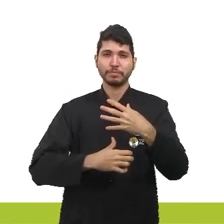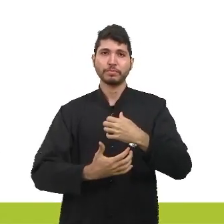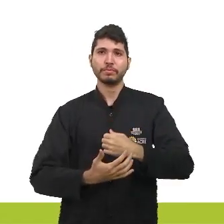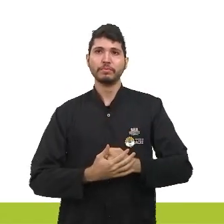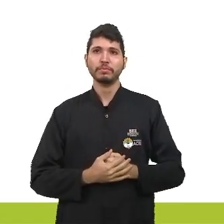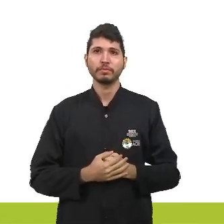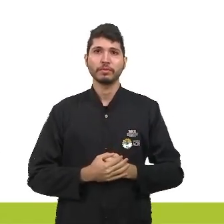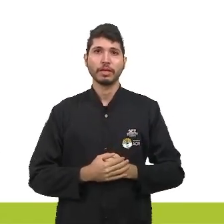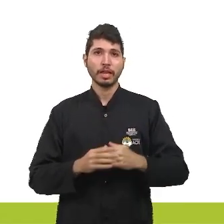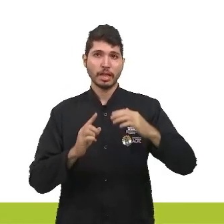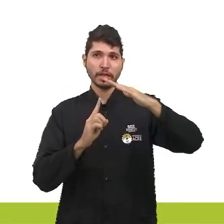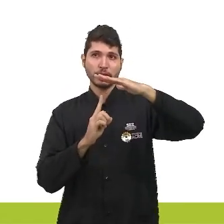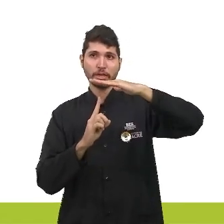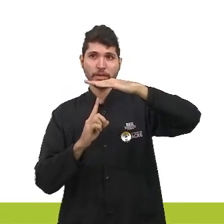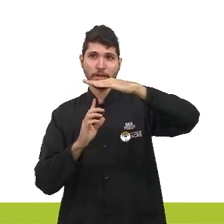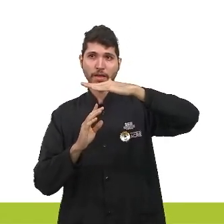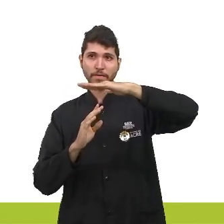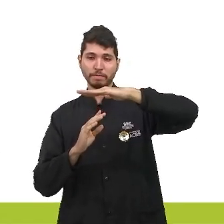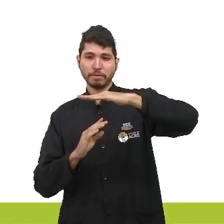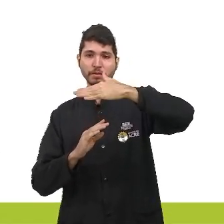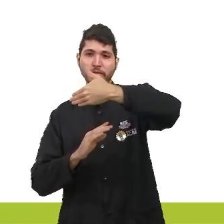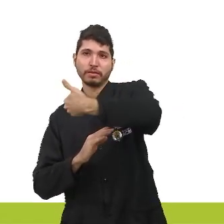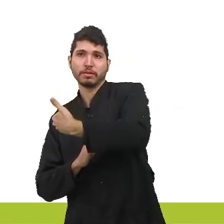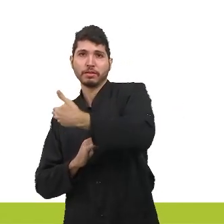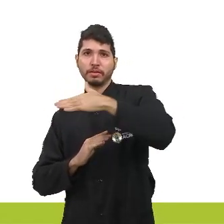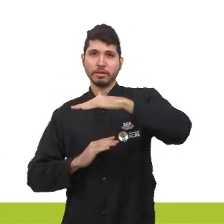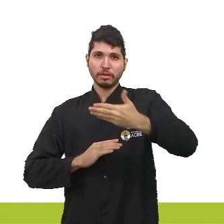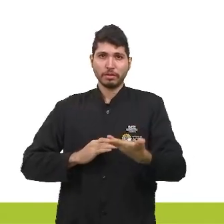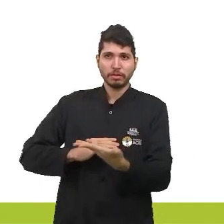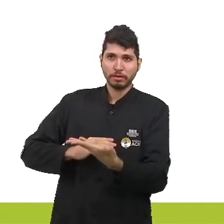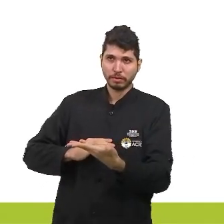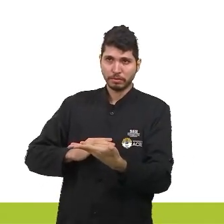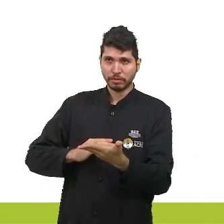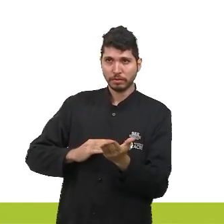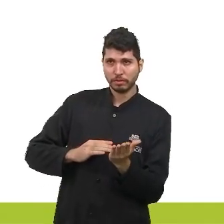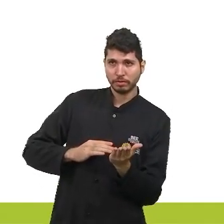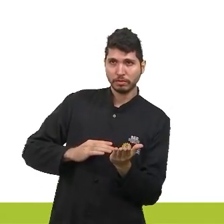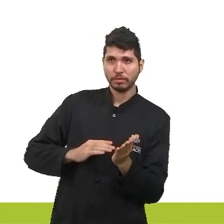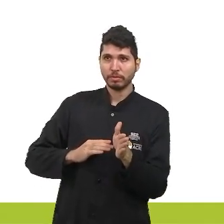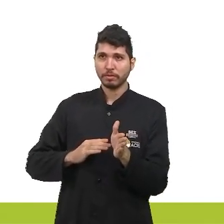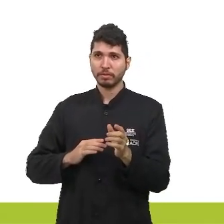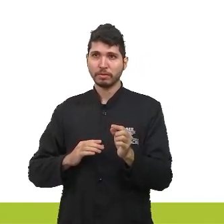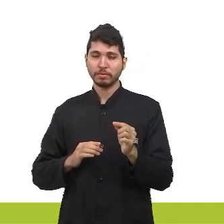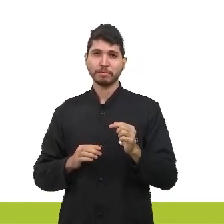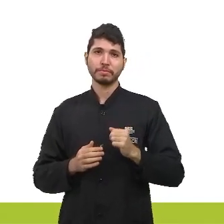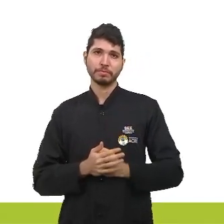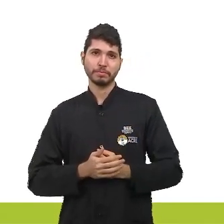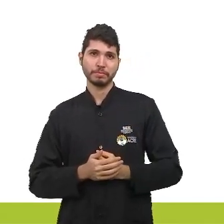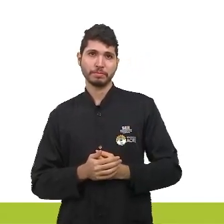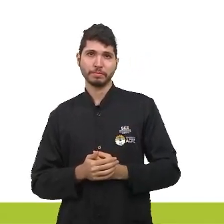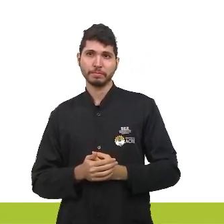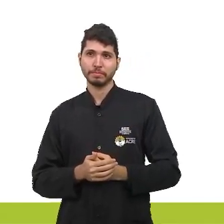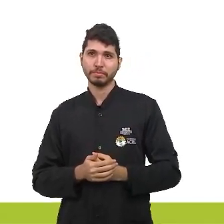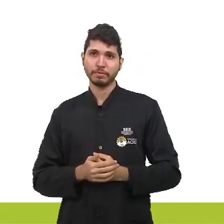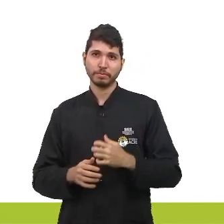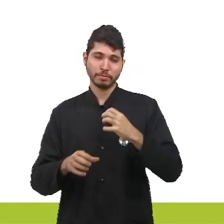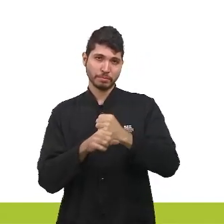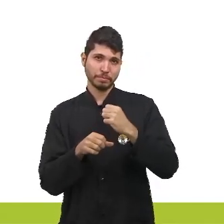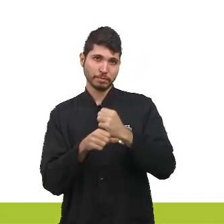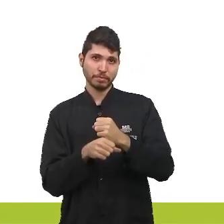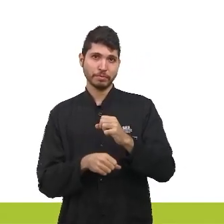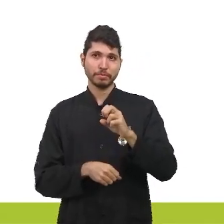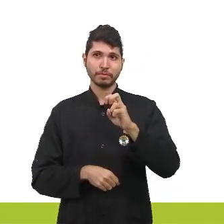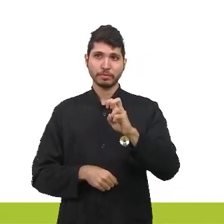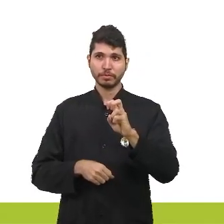Agora, as faces. Nós temos a face de baixo, essas laterais, dá um total de 5.